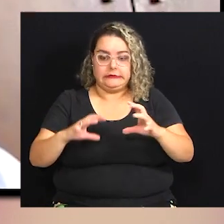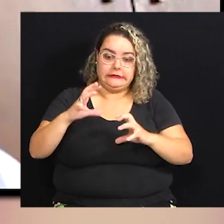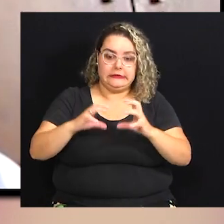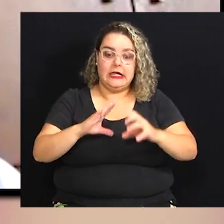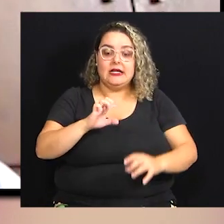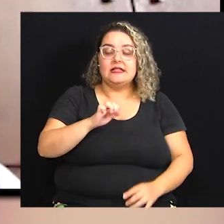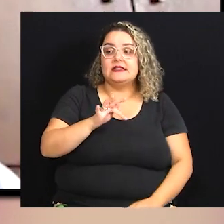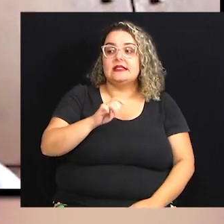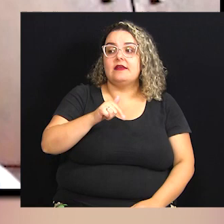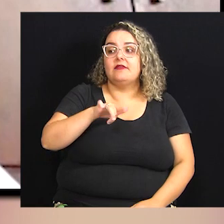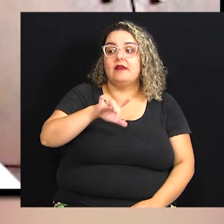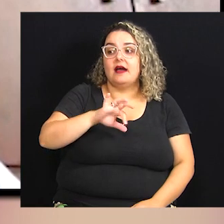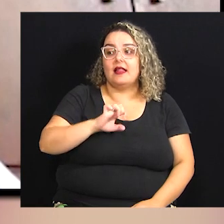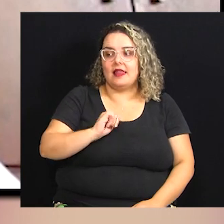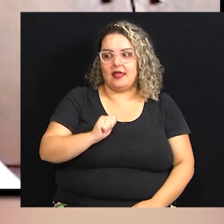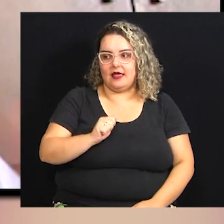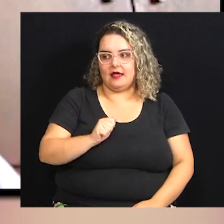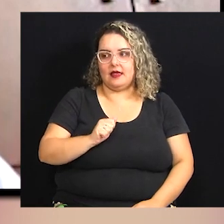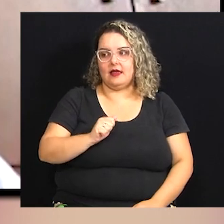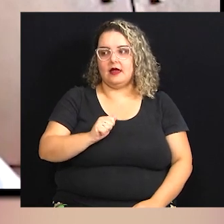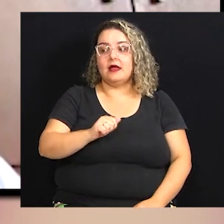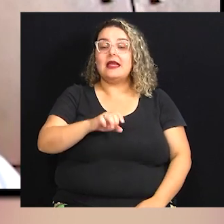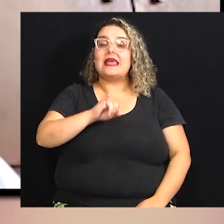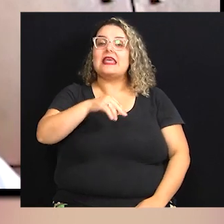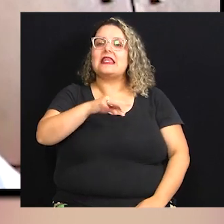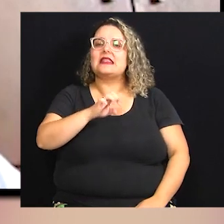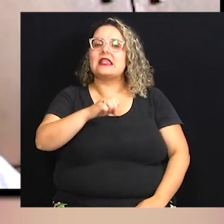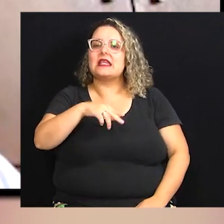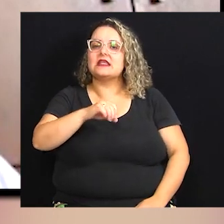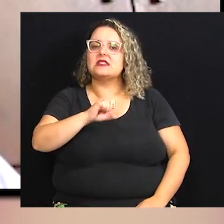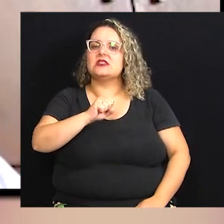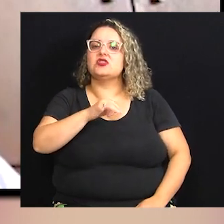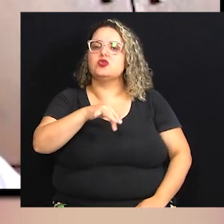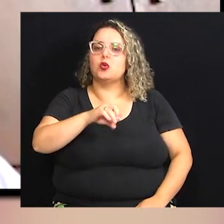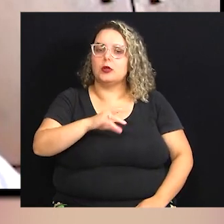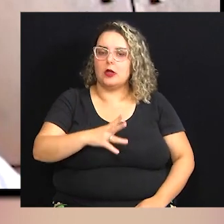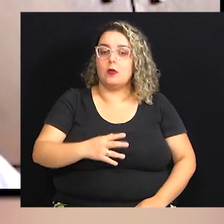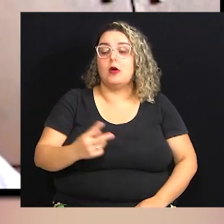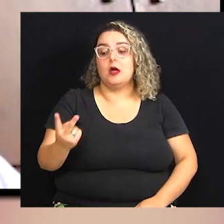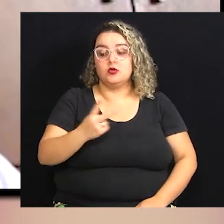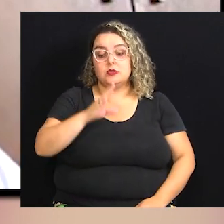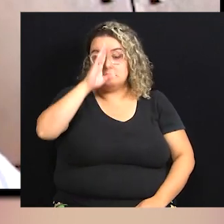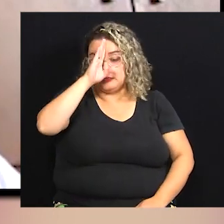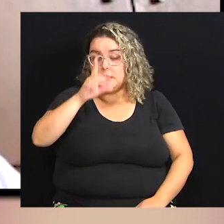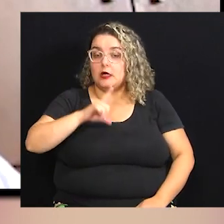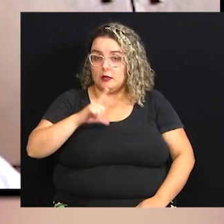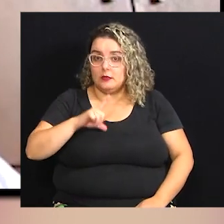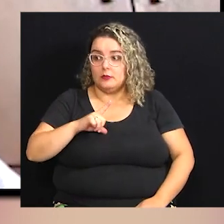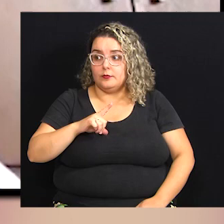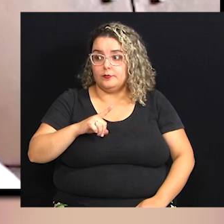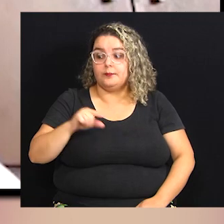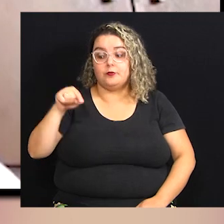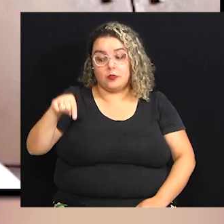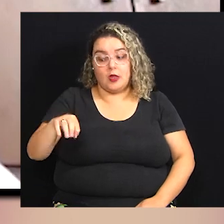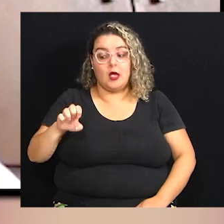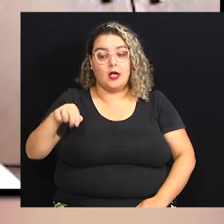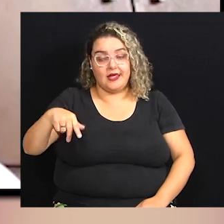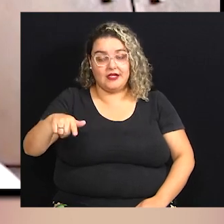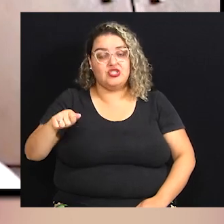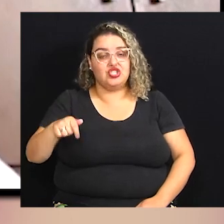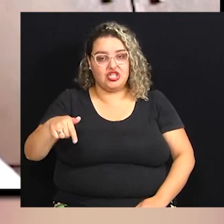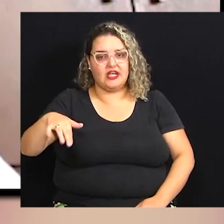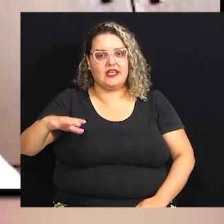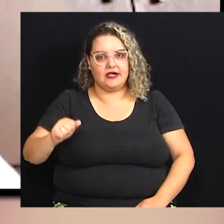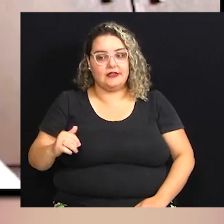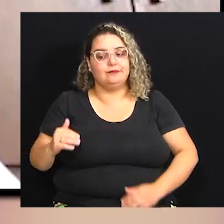com a cefaleia tensional entre as duas principais. Então, são as principais dores de cabeça que a gente tem. A enxaqueca, ela é muito